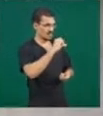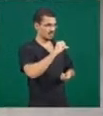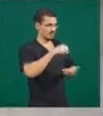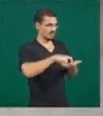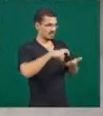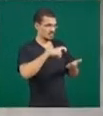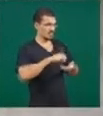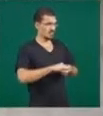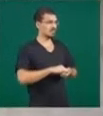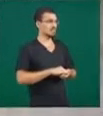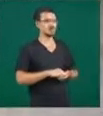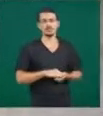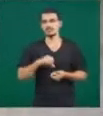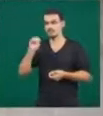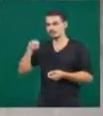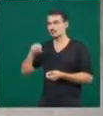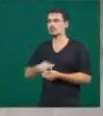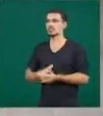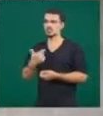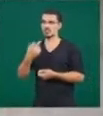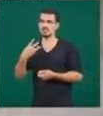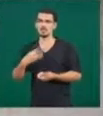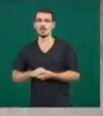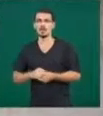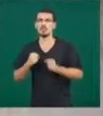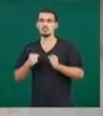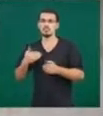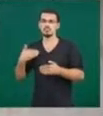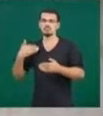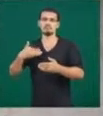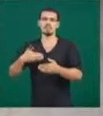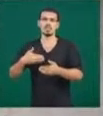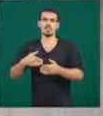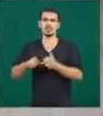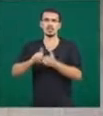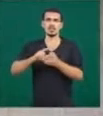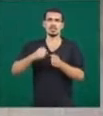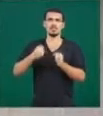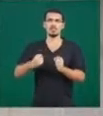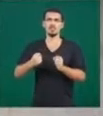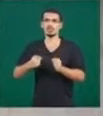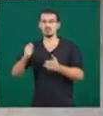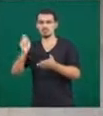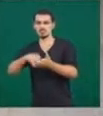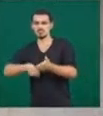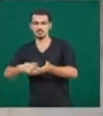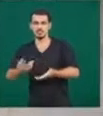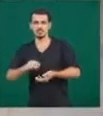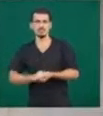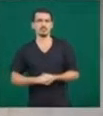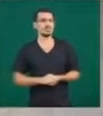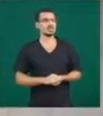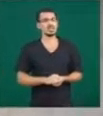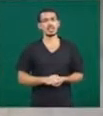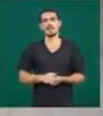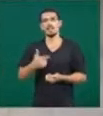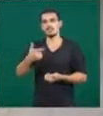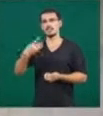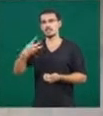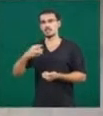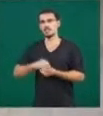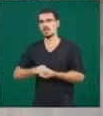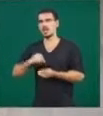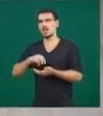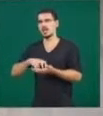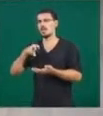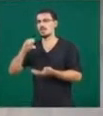9, pode chegar um pouquinho mais cedo para garantir um lugarzinho também. Isso, aí 23 às 9 da manhã e às 19, e no dia